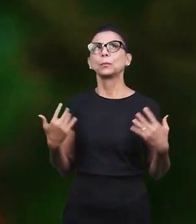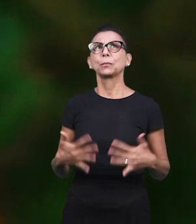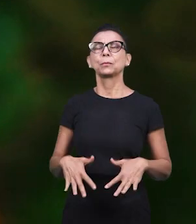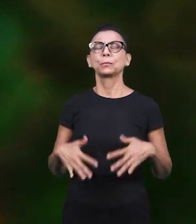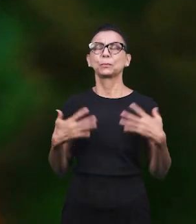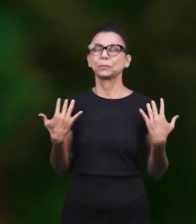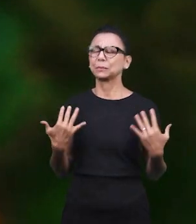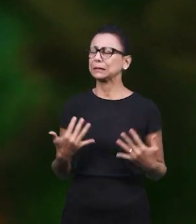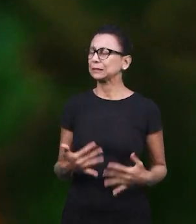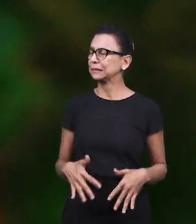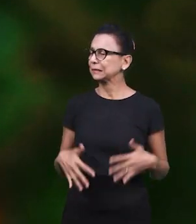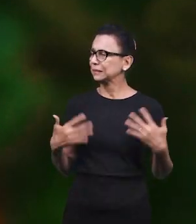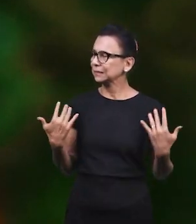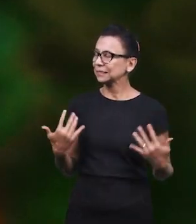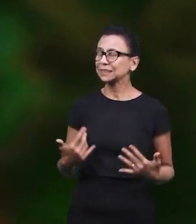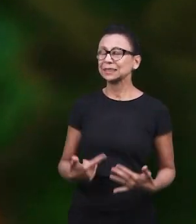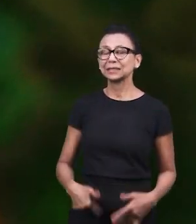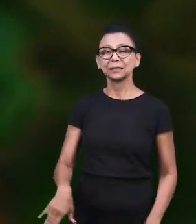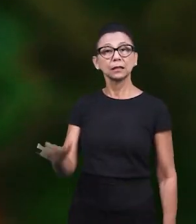Cansada,